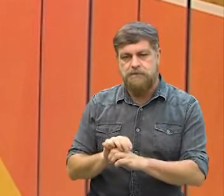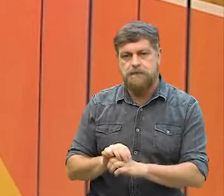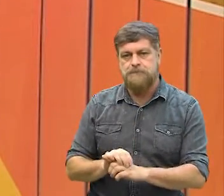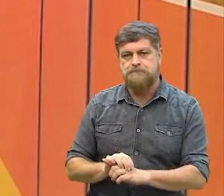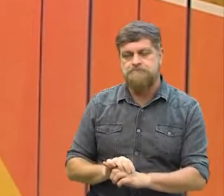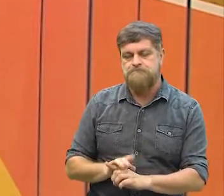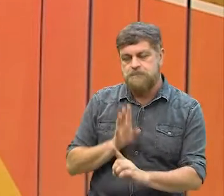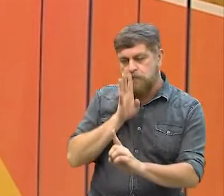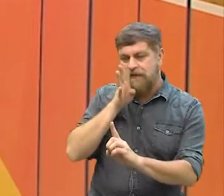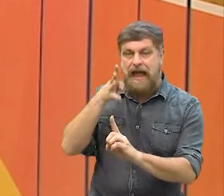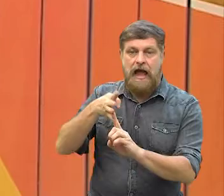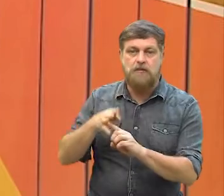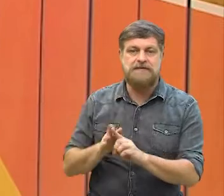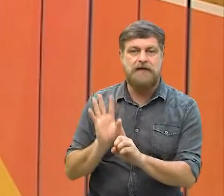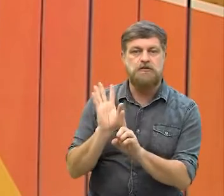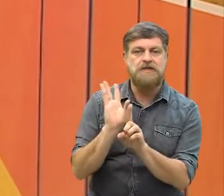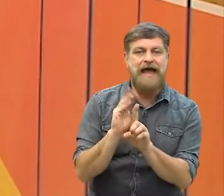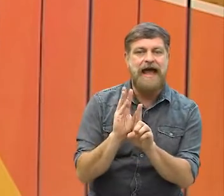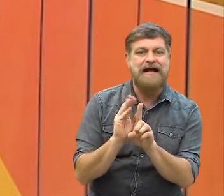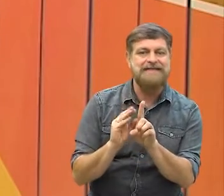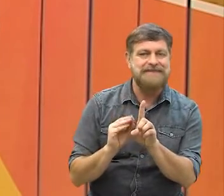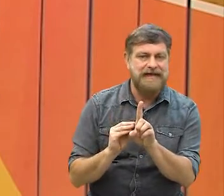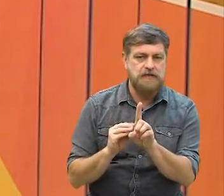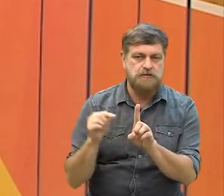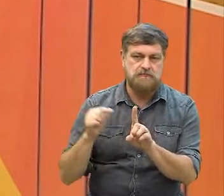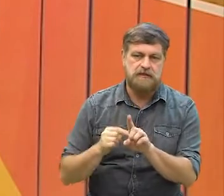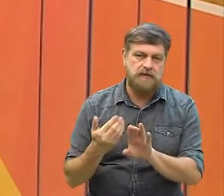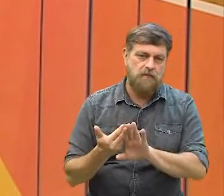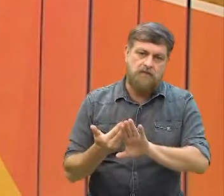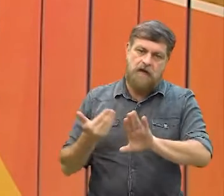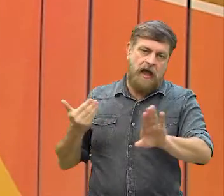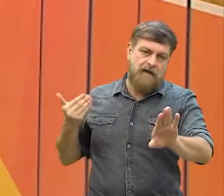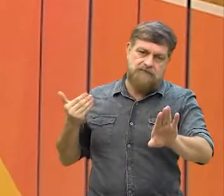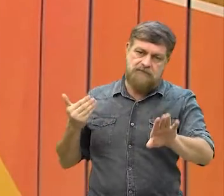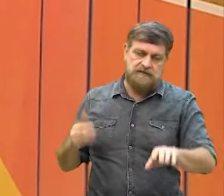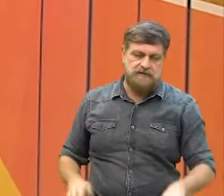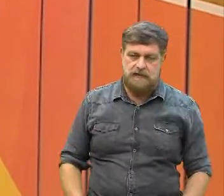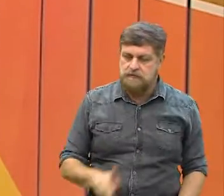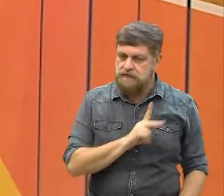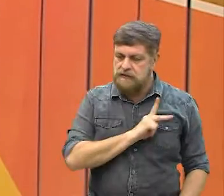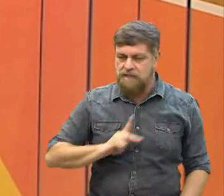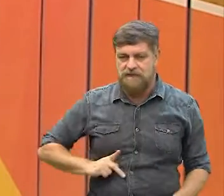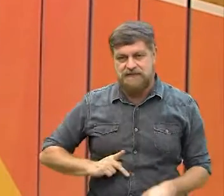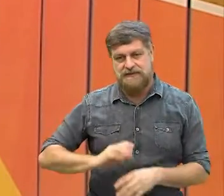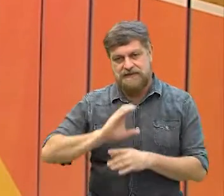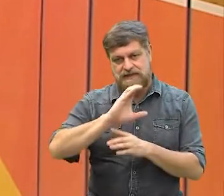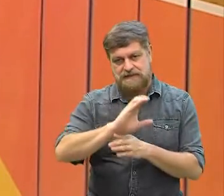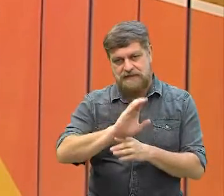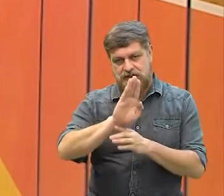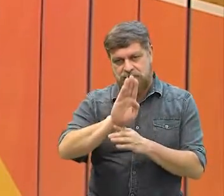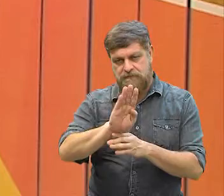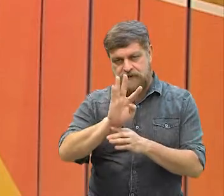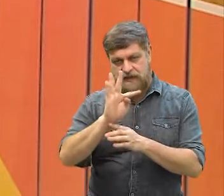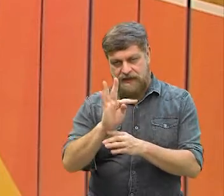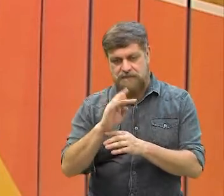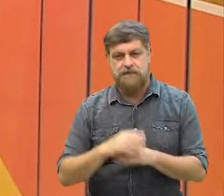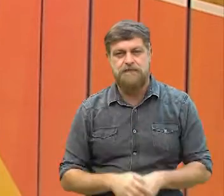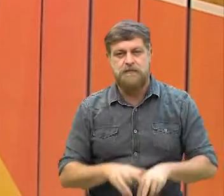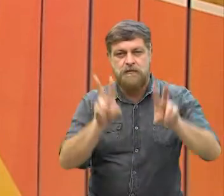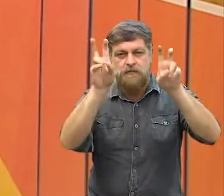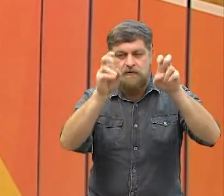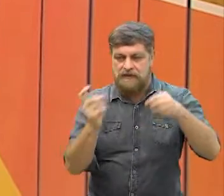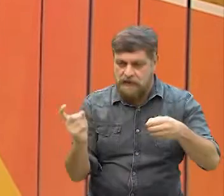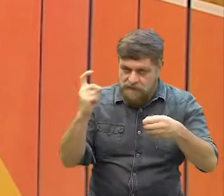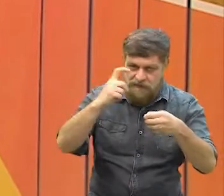uma funcionária de assédio sexual e moral e ele está afastado da presidência da CBF. Ainda sobre o assunto que a gente